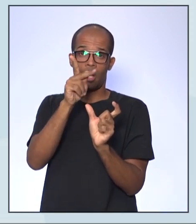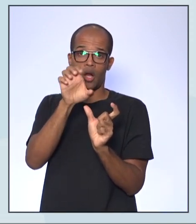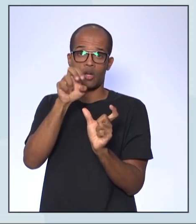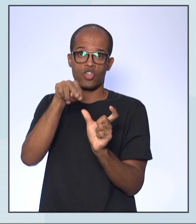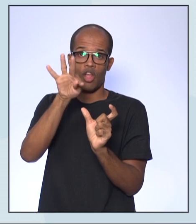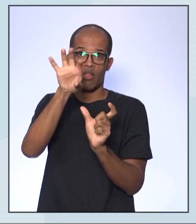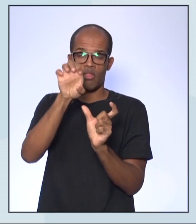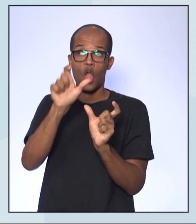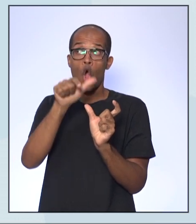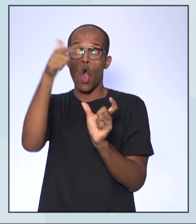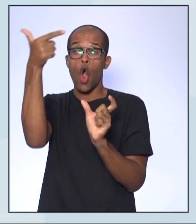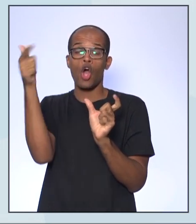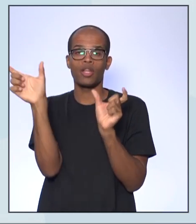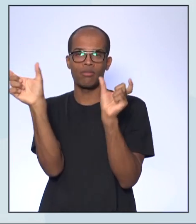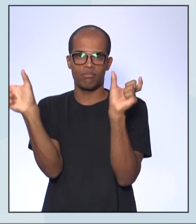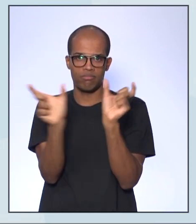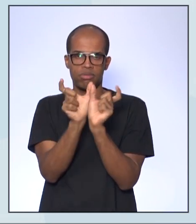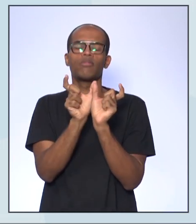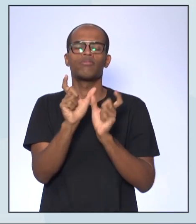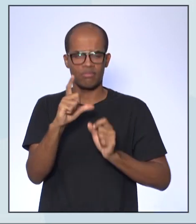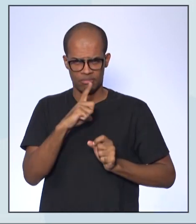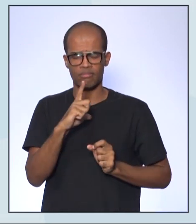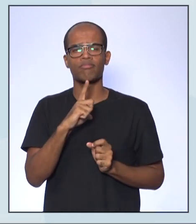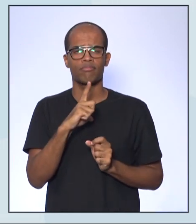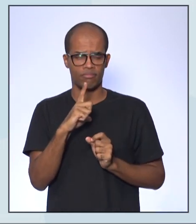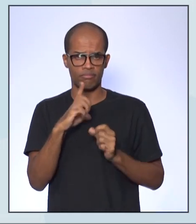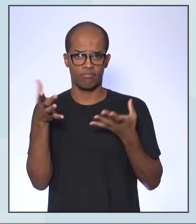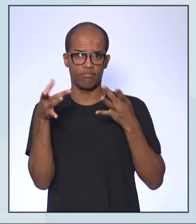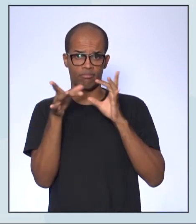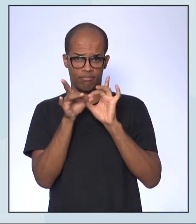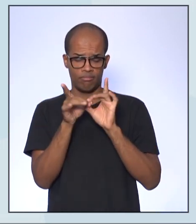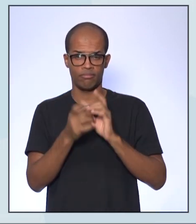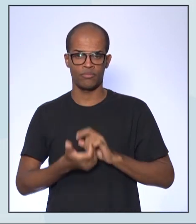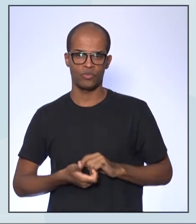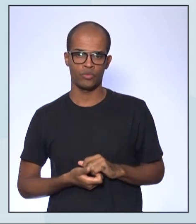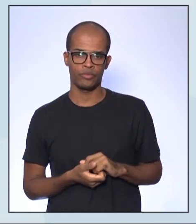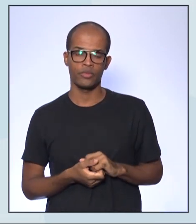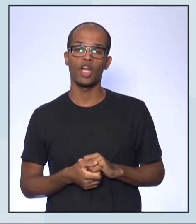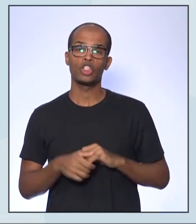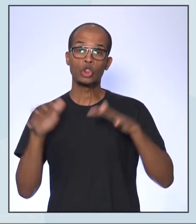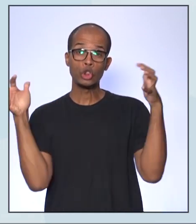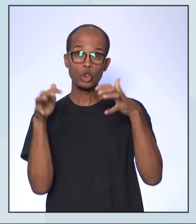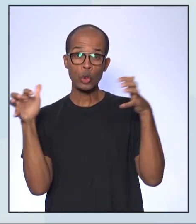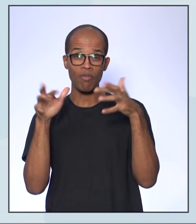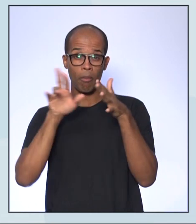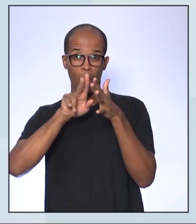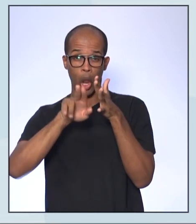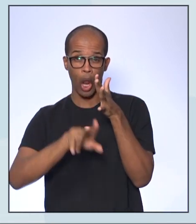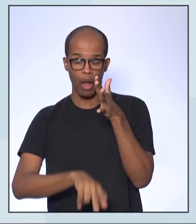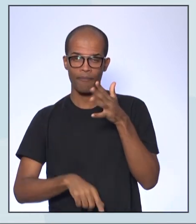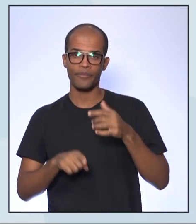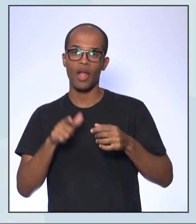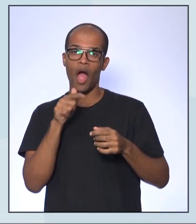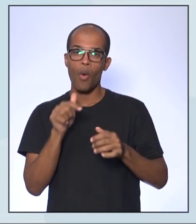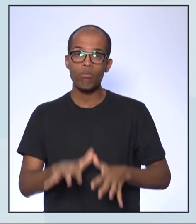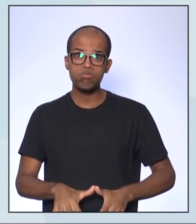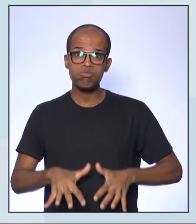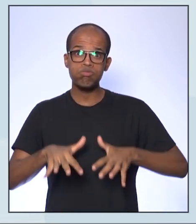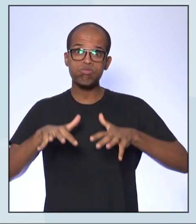com outras palavras. Ele usa outras palavras se referindo à enchente. Chuvaradas,